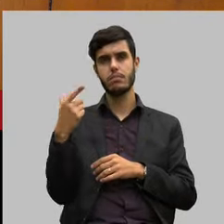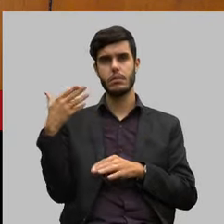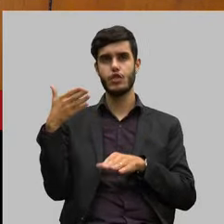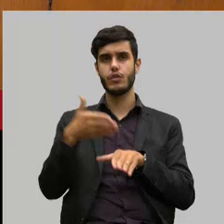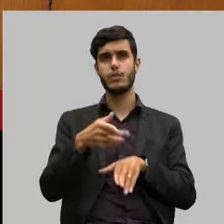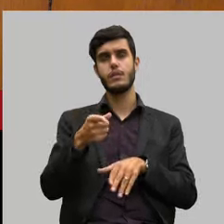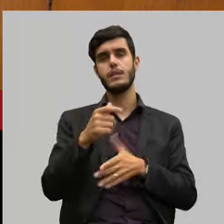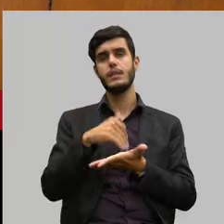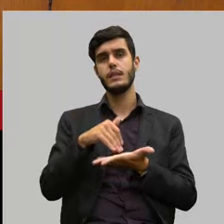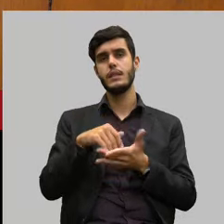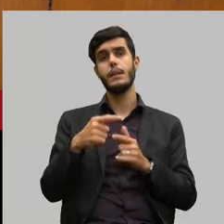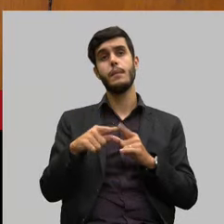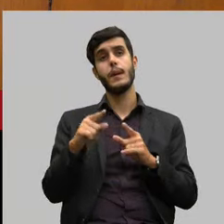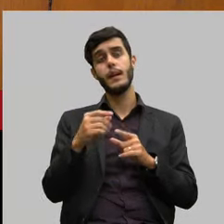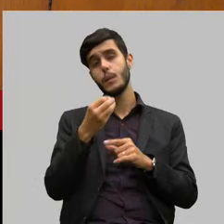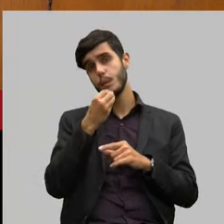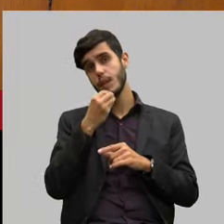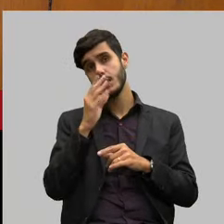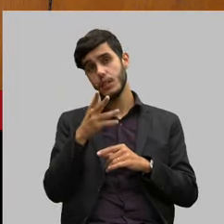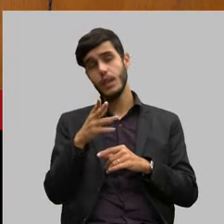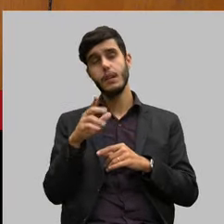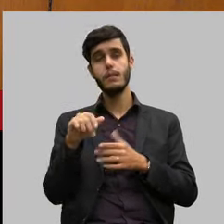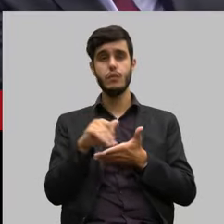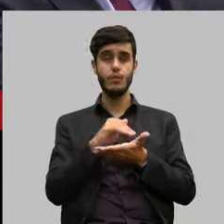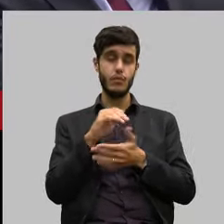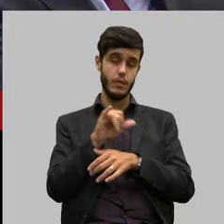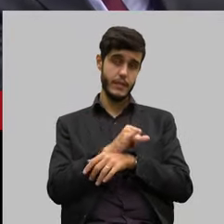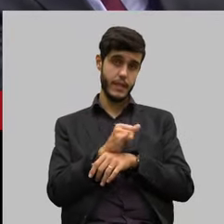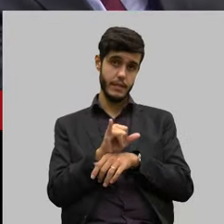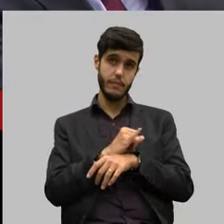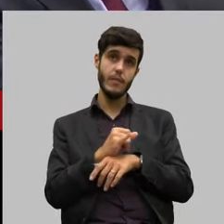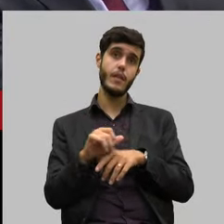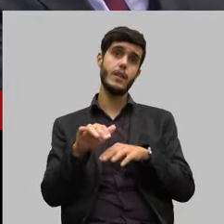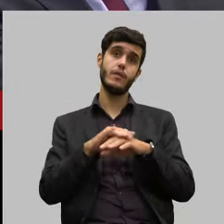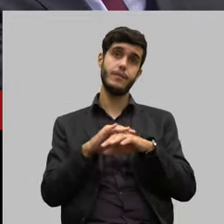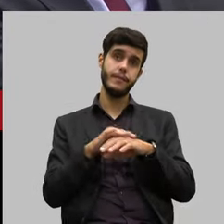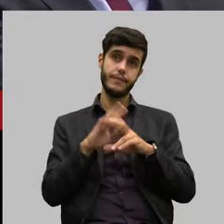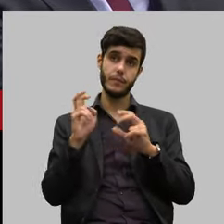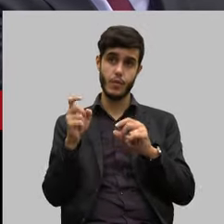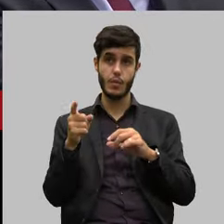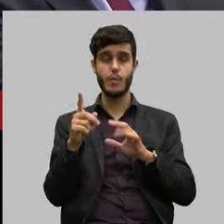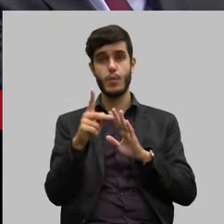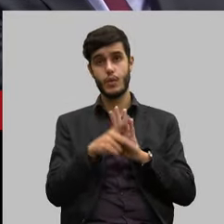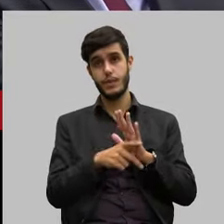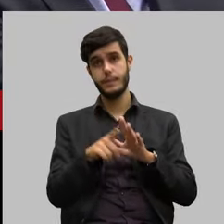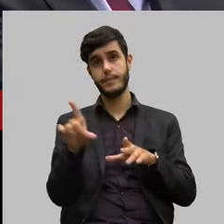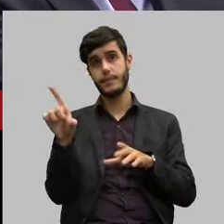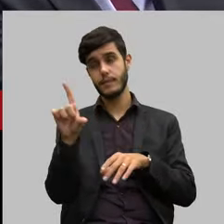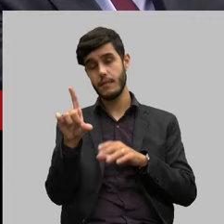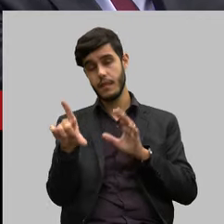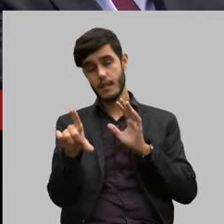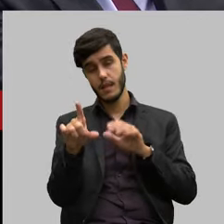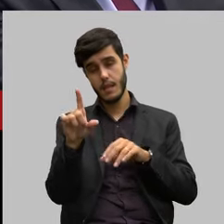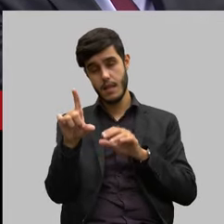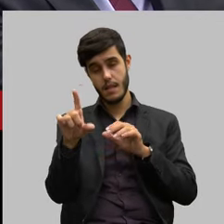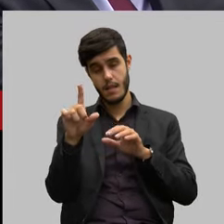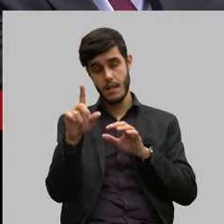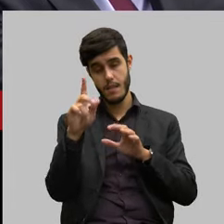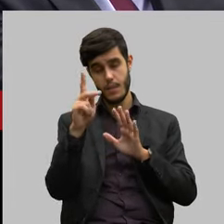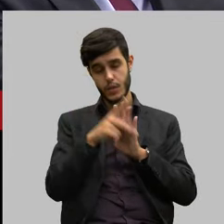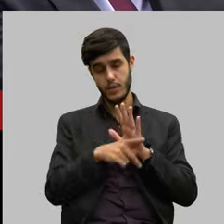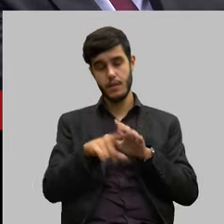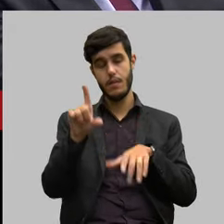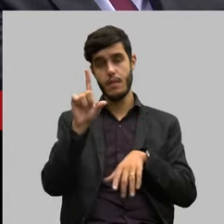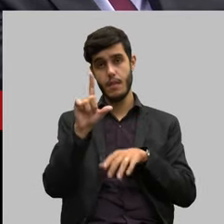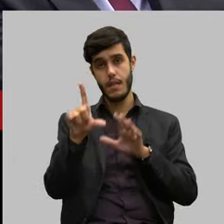discussões de projeto de lei reforma administrativa eh e outros projetos de lei eh secretário